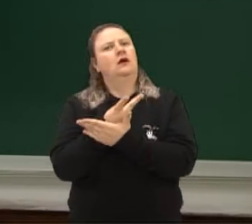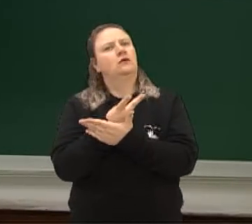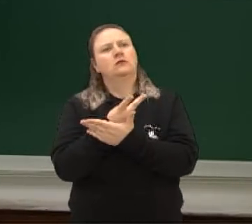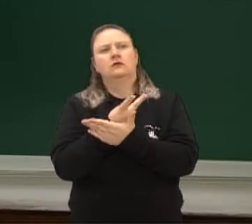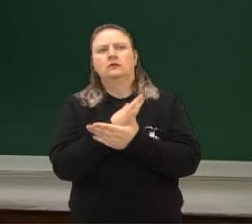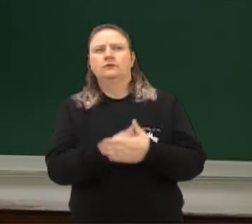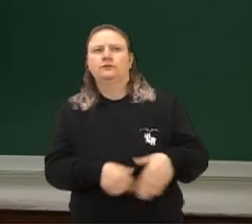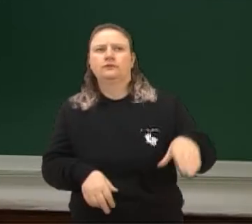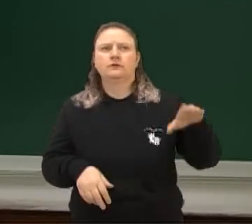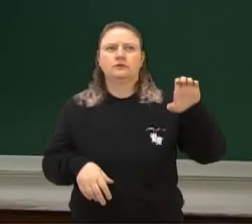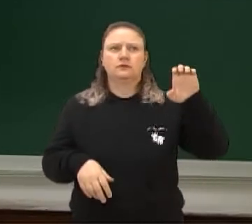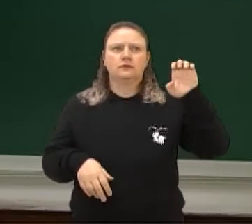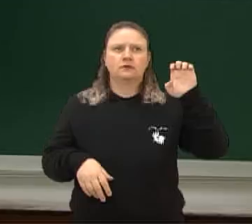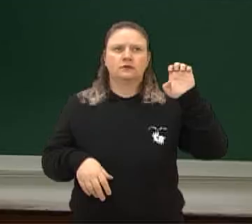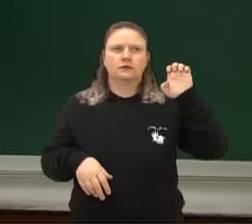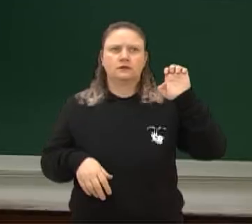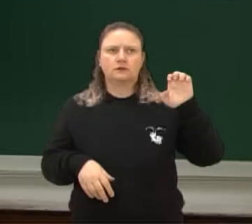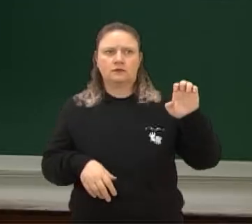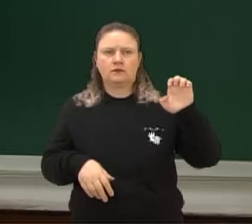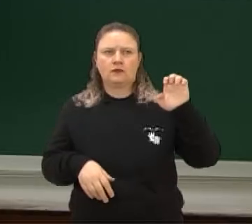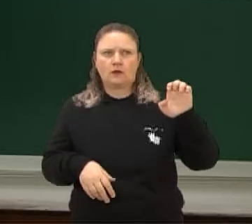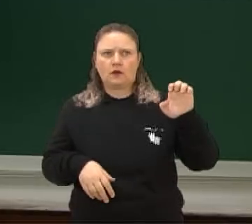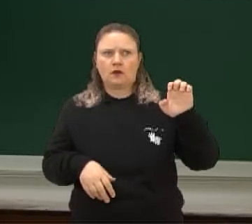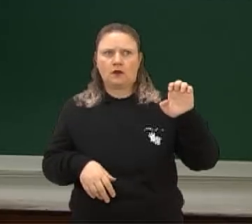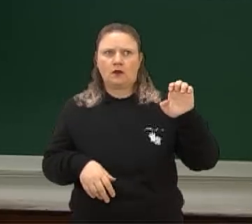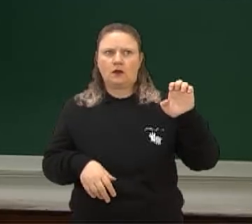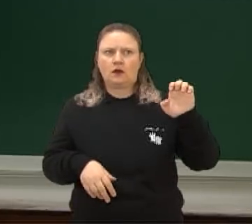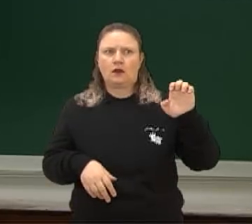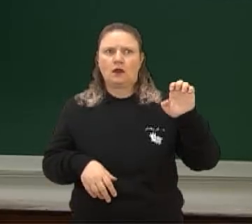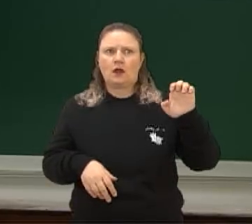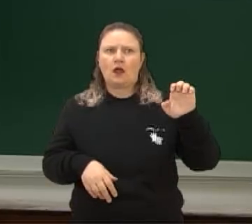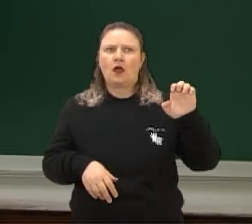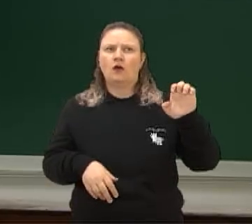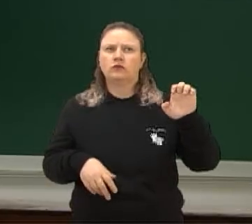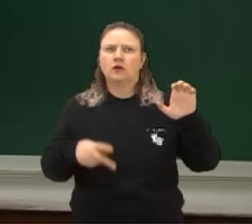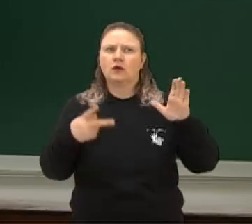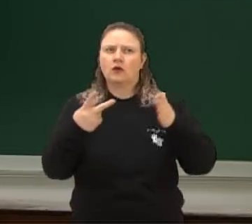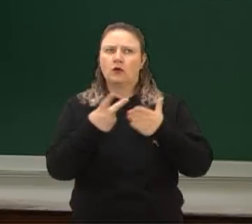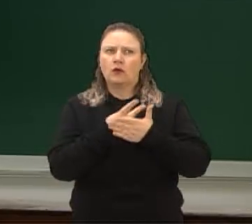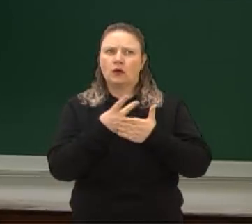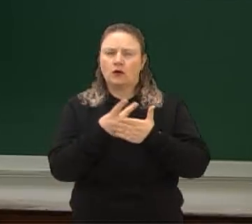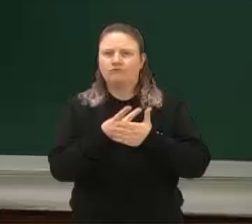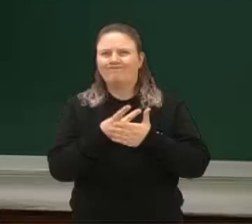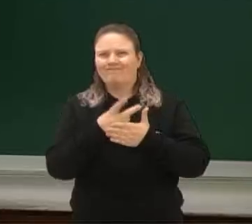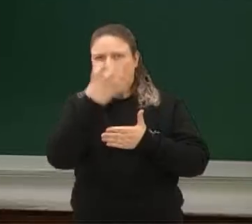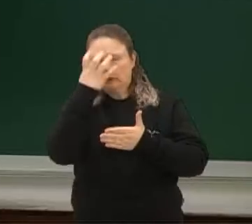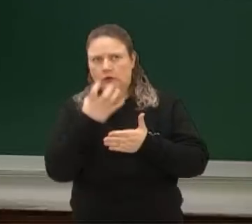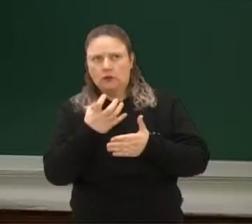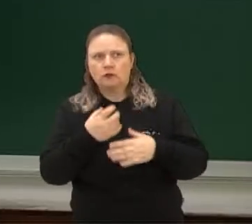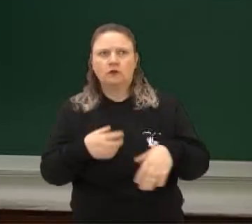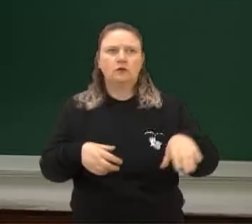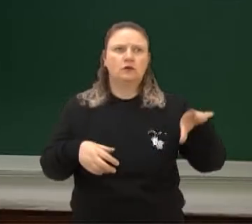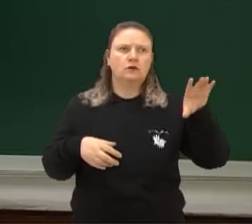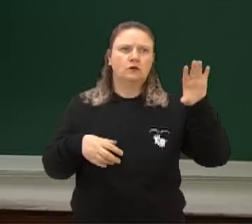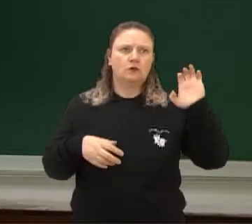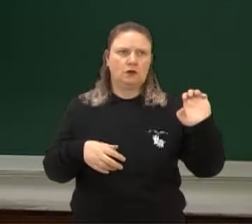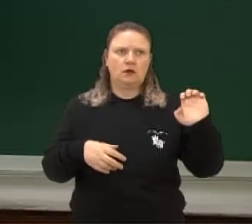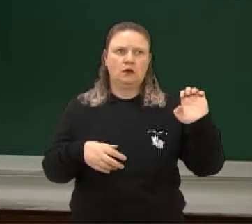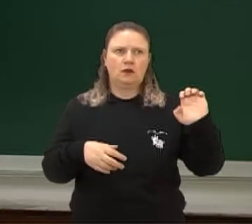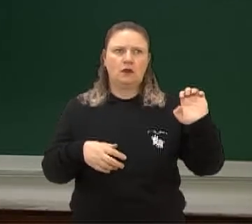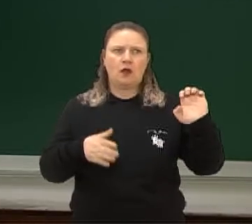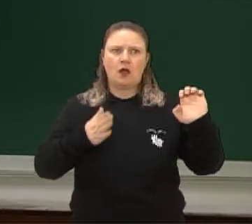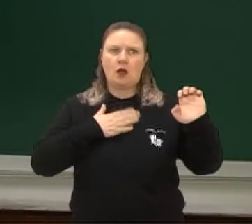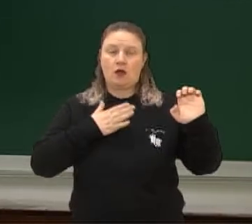dizer erros graves. E my share, minha porção, a minha parte, a minha porção.